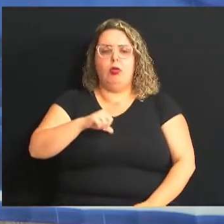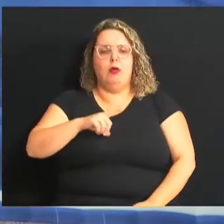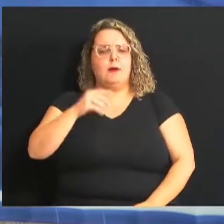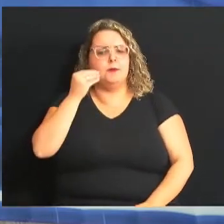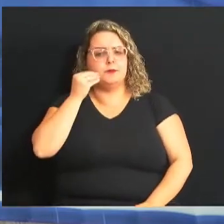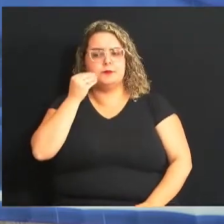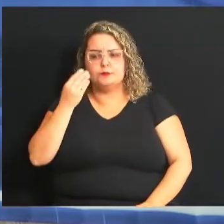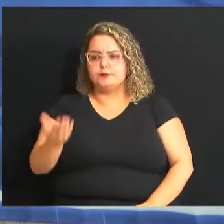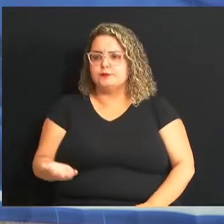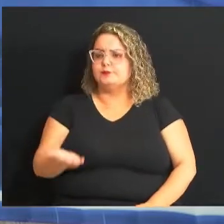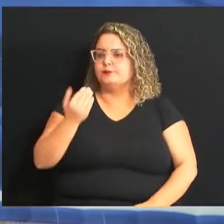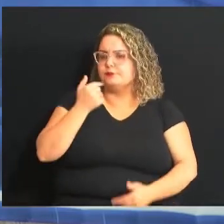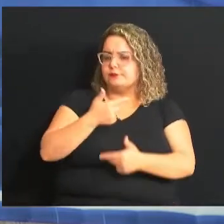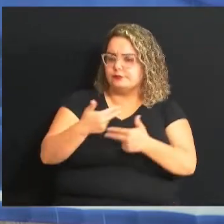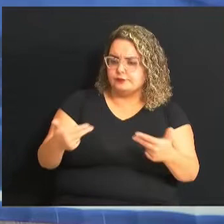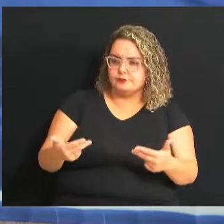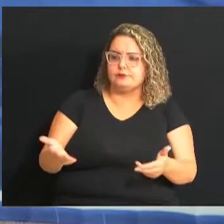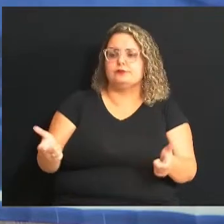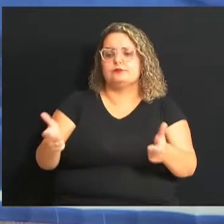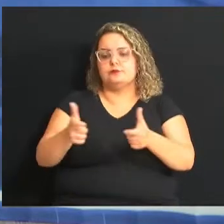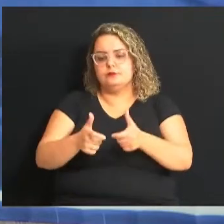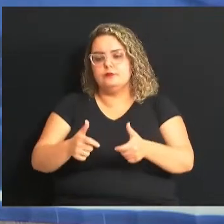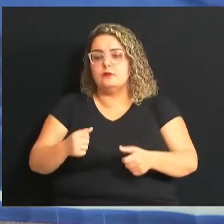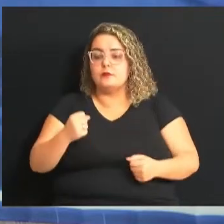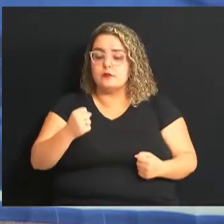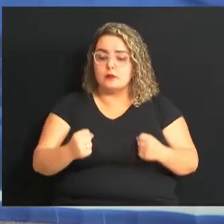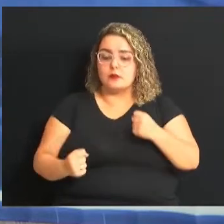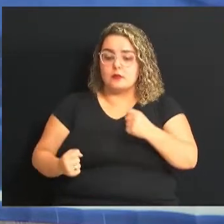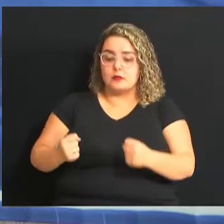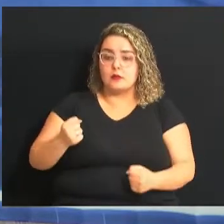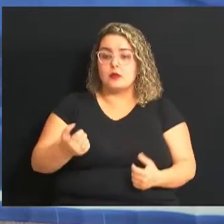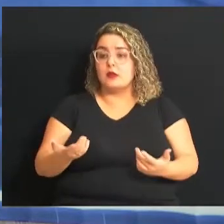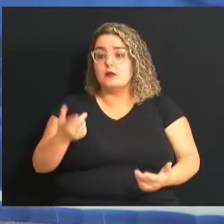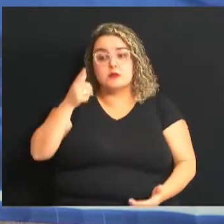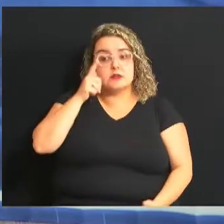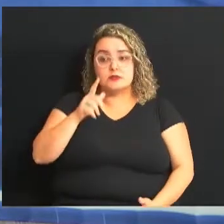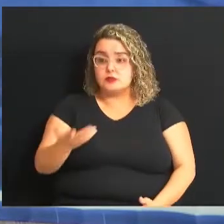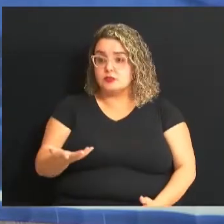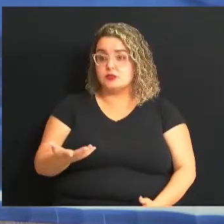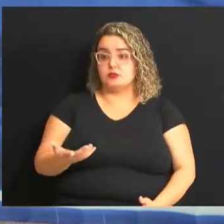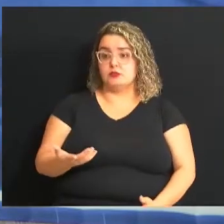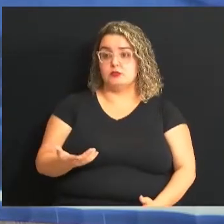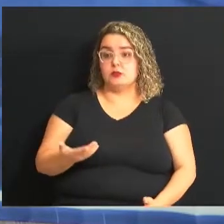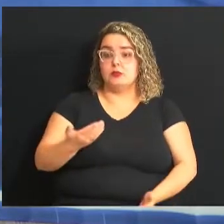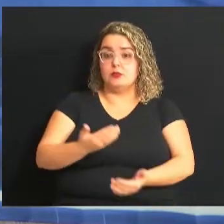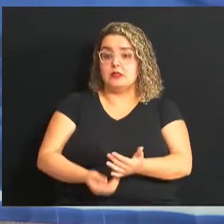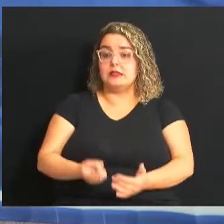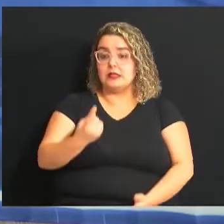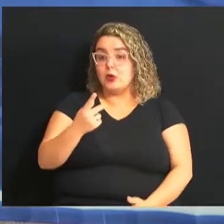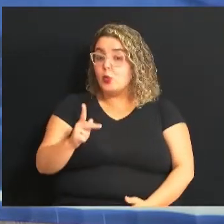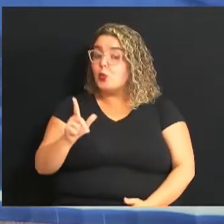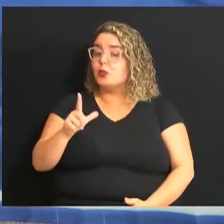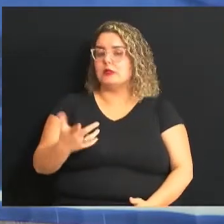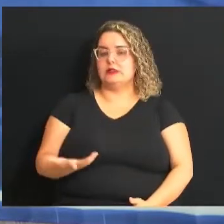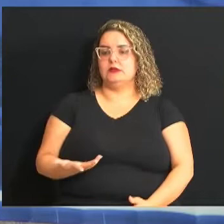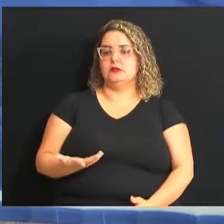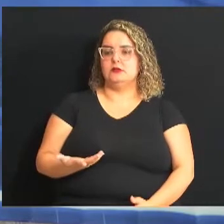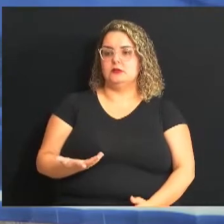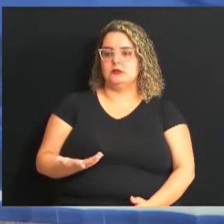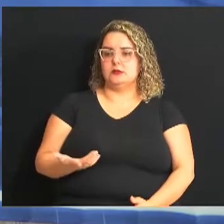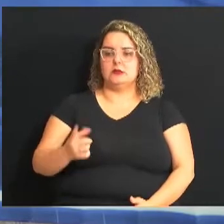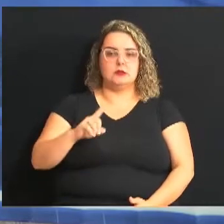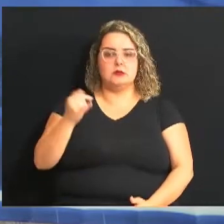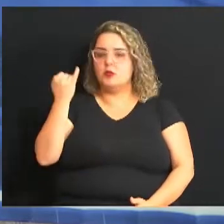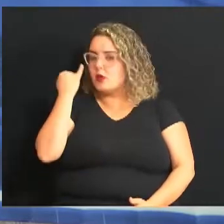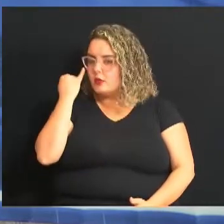a alimentação, tenta fazer uma caminhada, mas mesmo assim ela não consegue perder 1 quilo. Então, assim, não é preguiça,